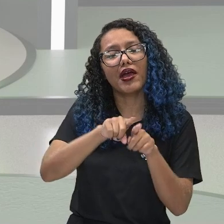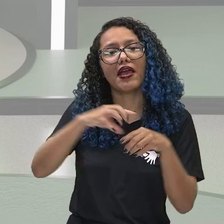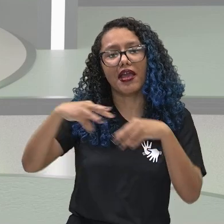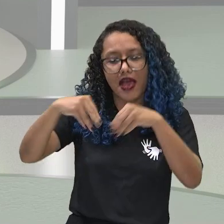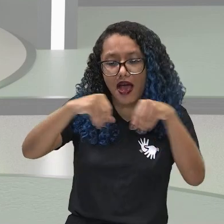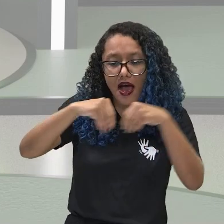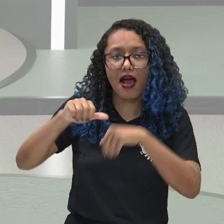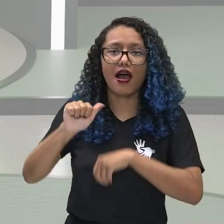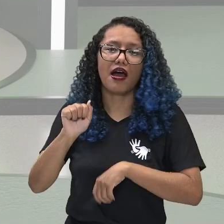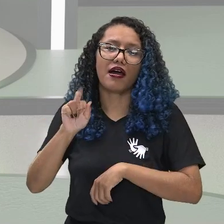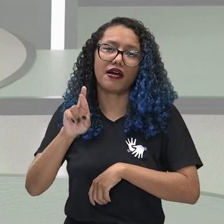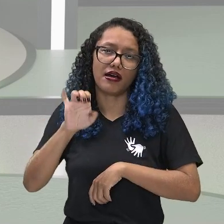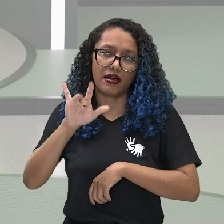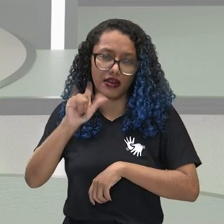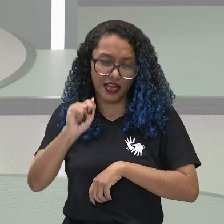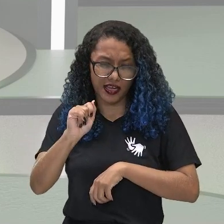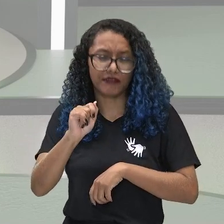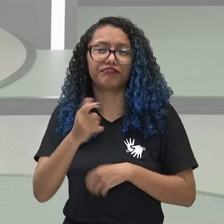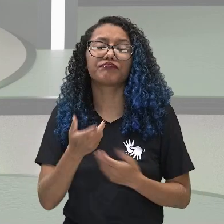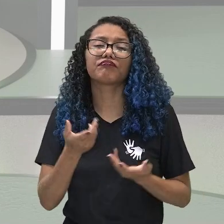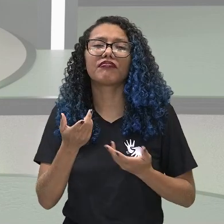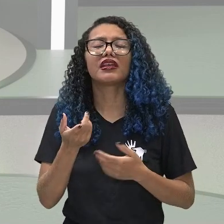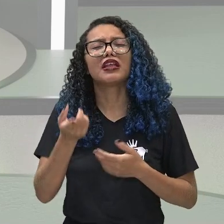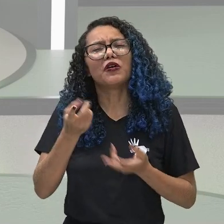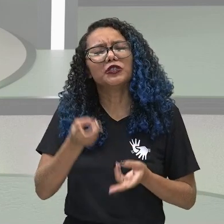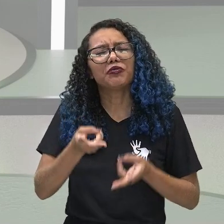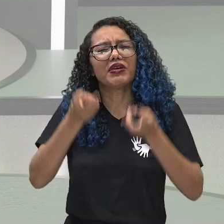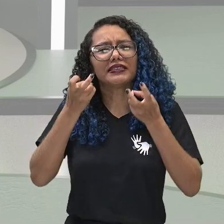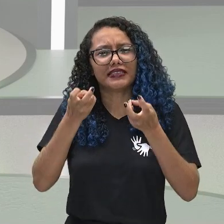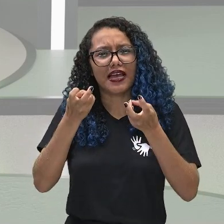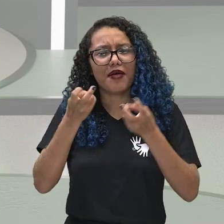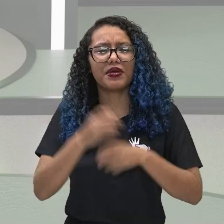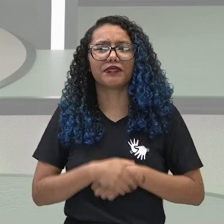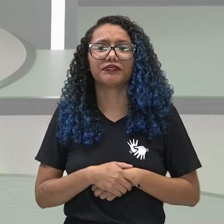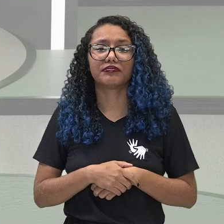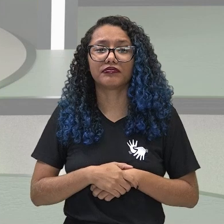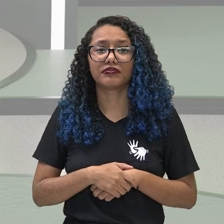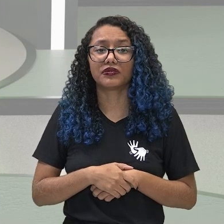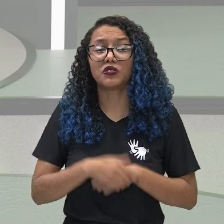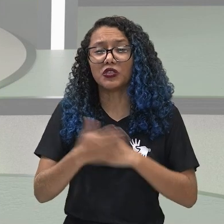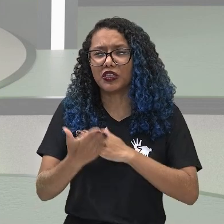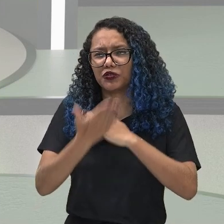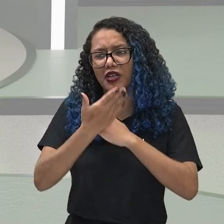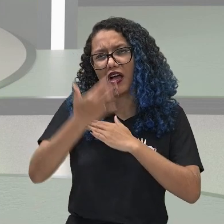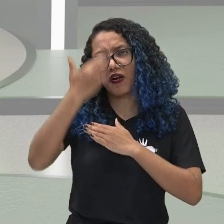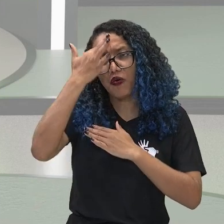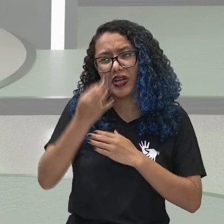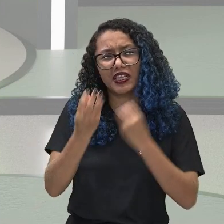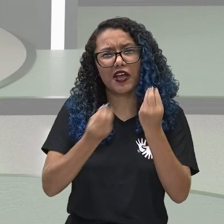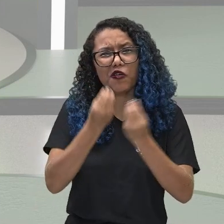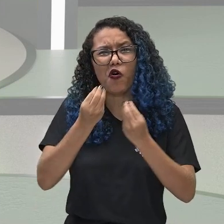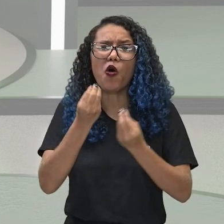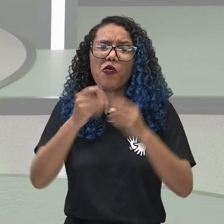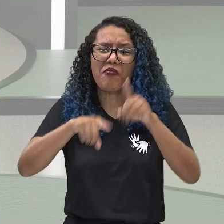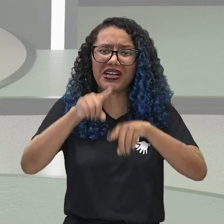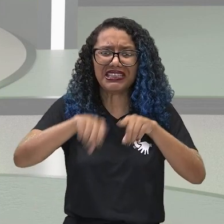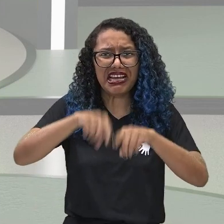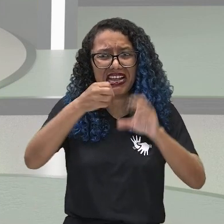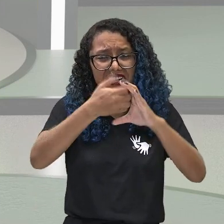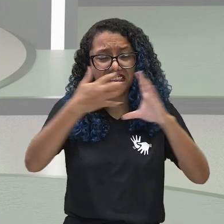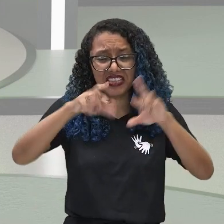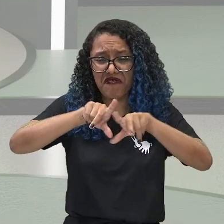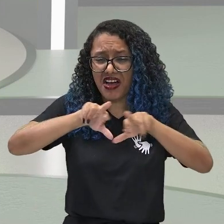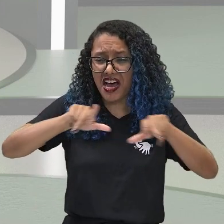categorias ajudam a entender a diversidade da matéria e como elas se comportam em